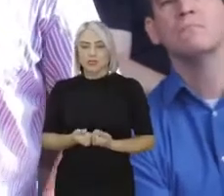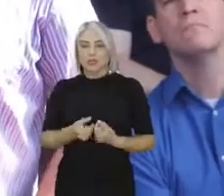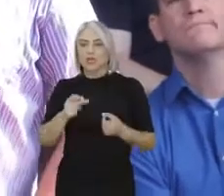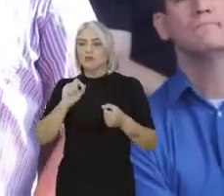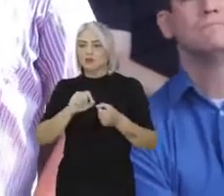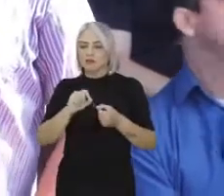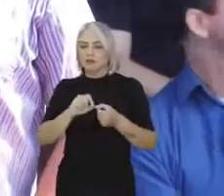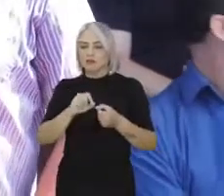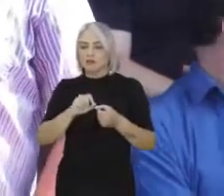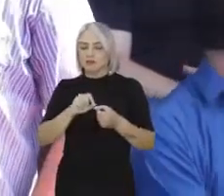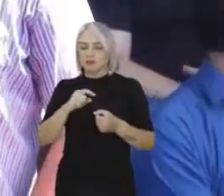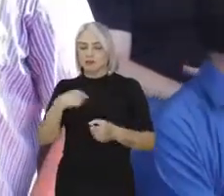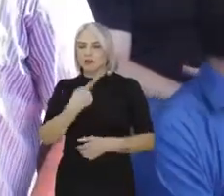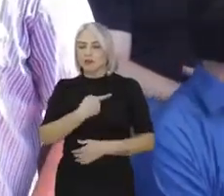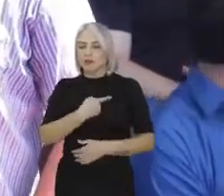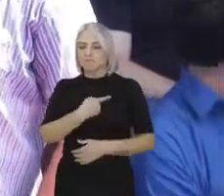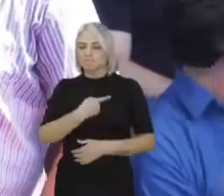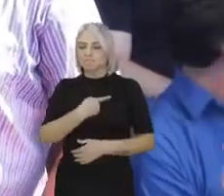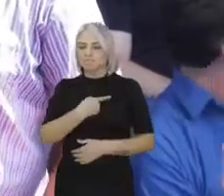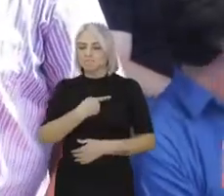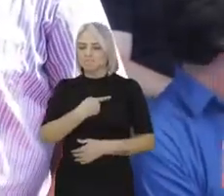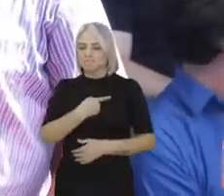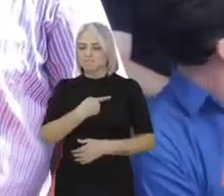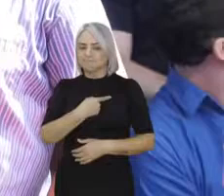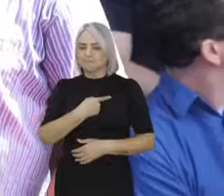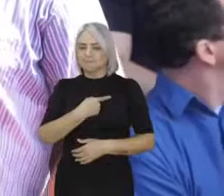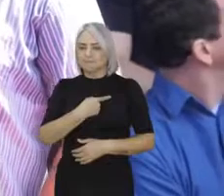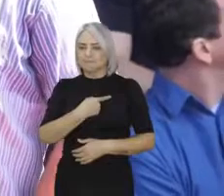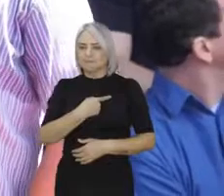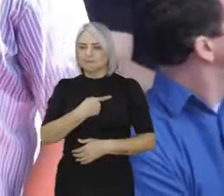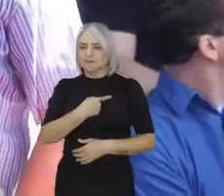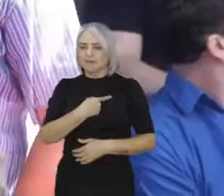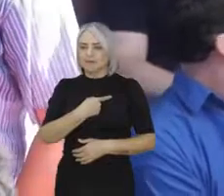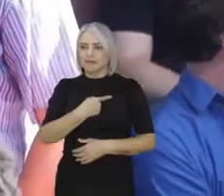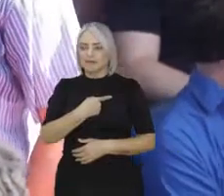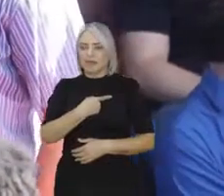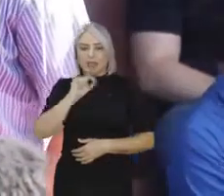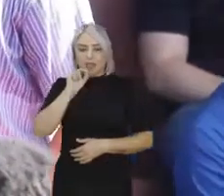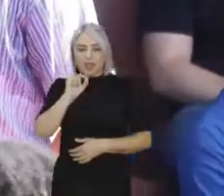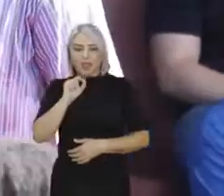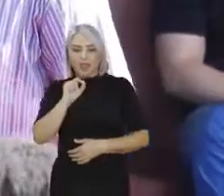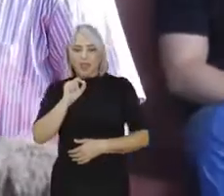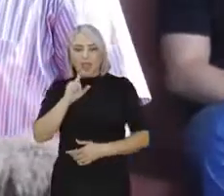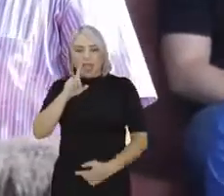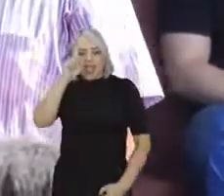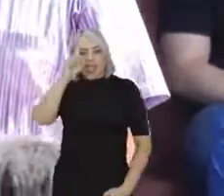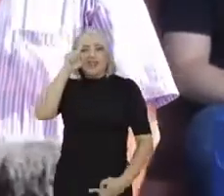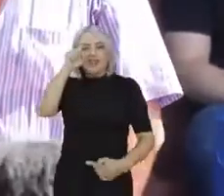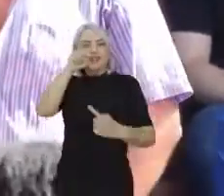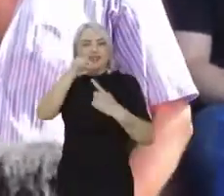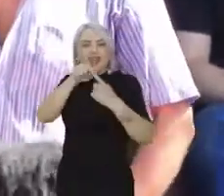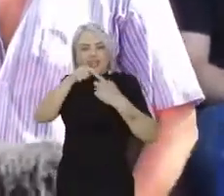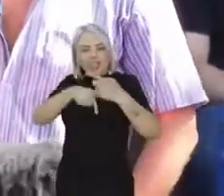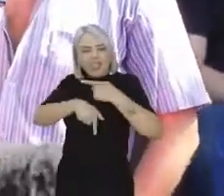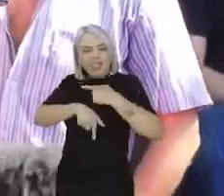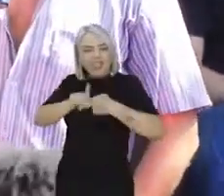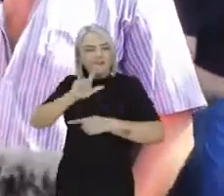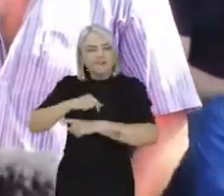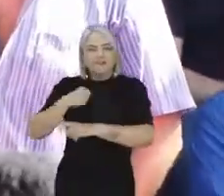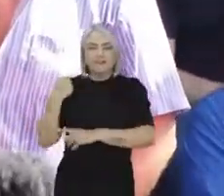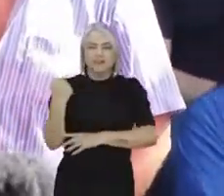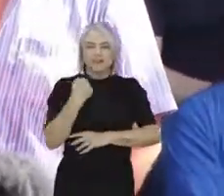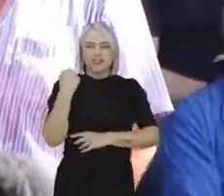gente, a ideia venceu, a ideia está presente. Essa ideia